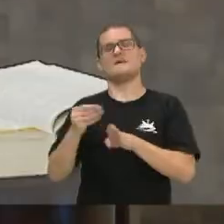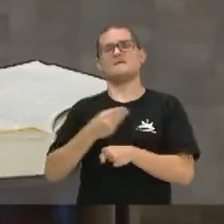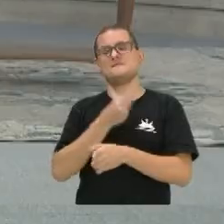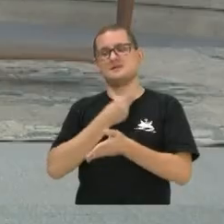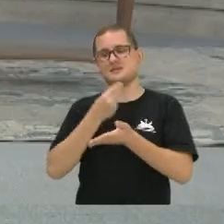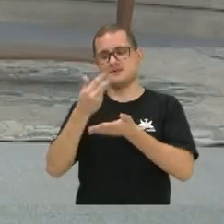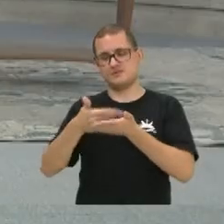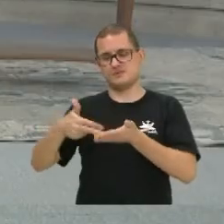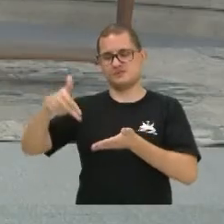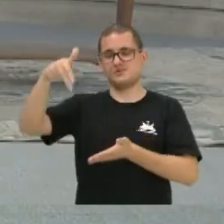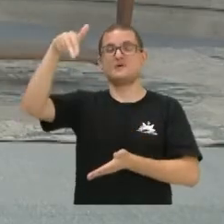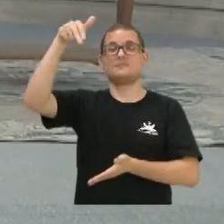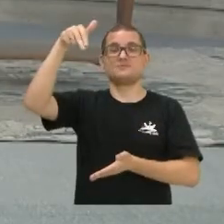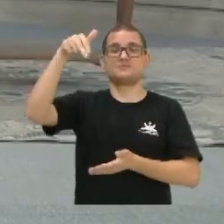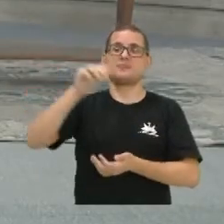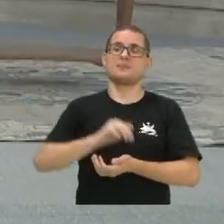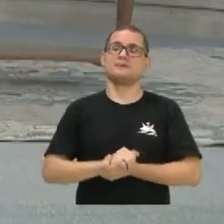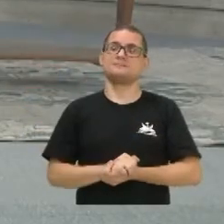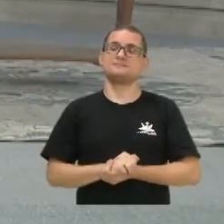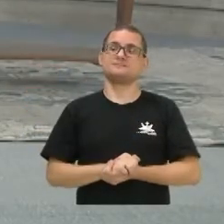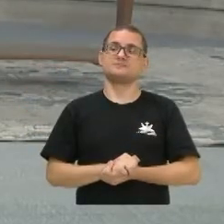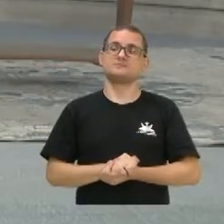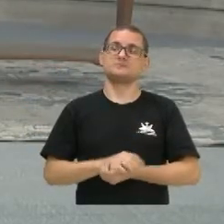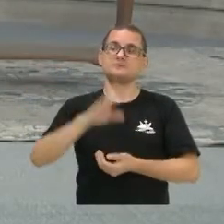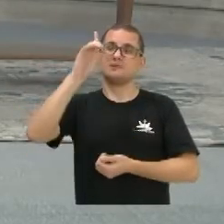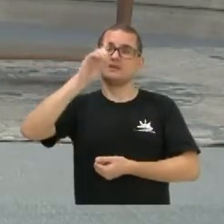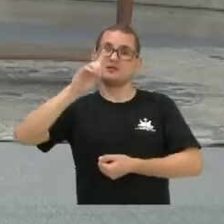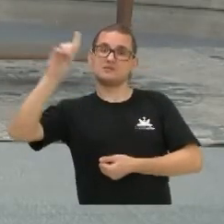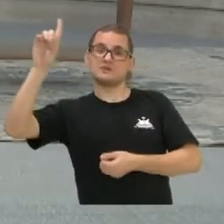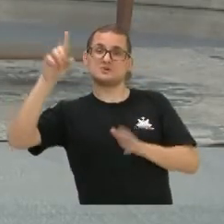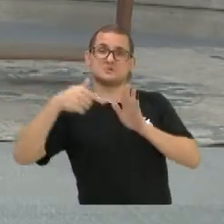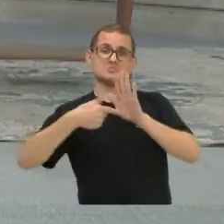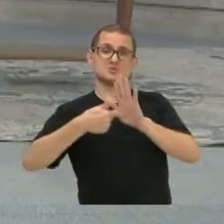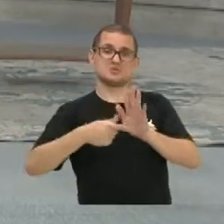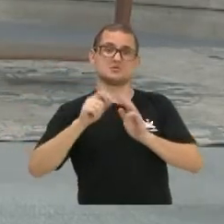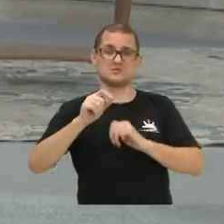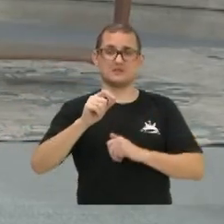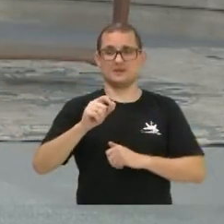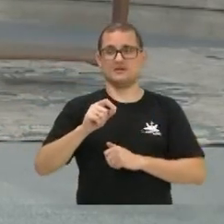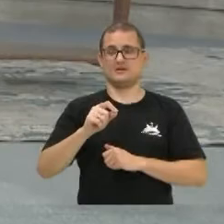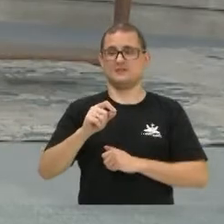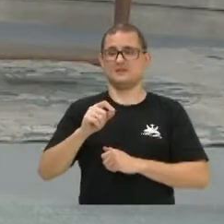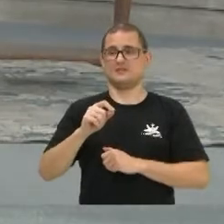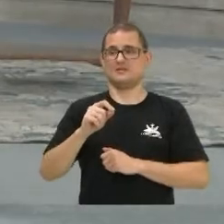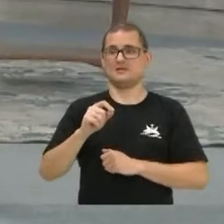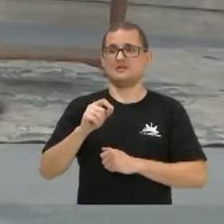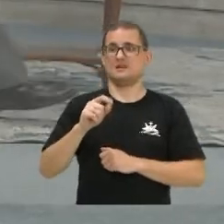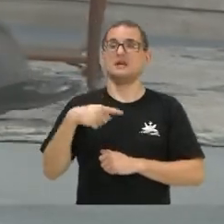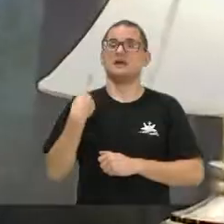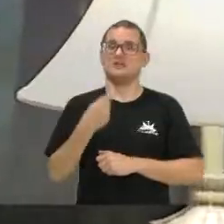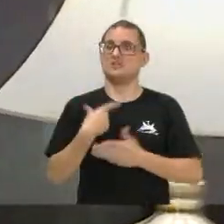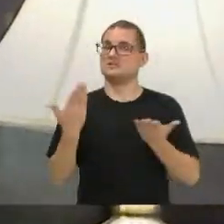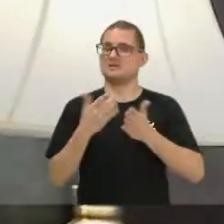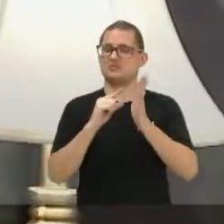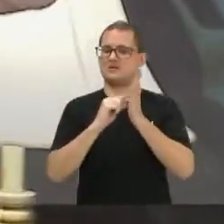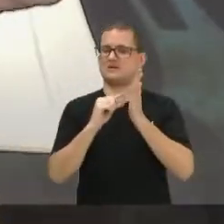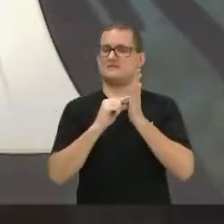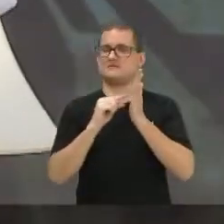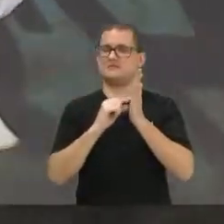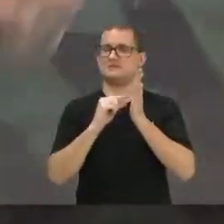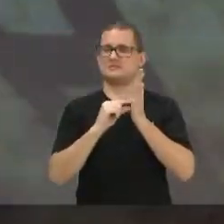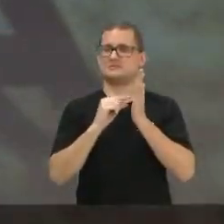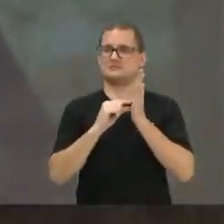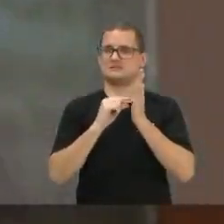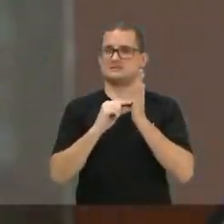apontaram um valor simbólico deus limitou o tempo da prova bom e então vamos ao versículo sim